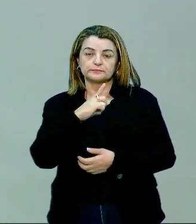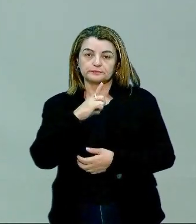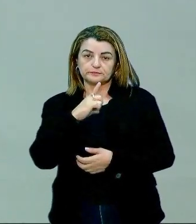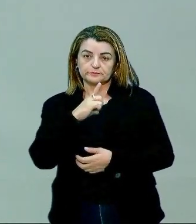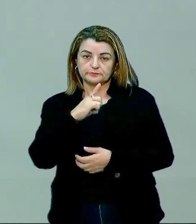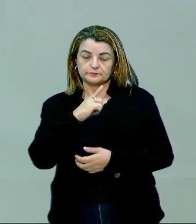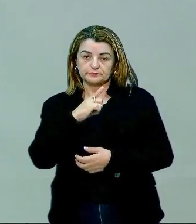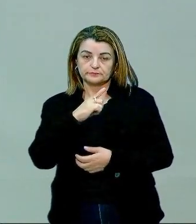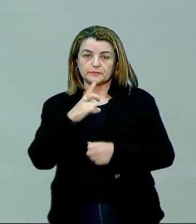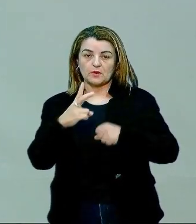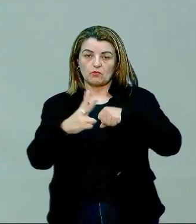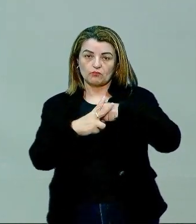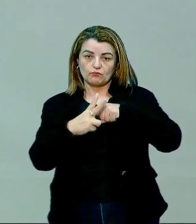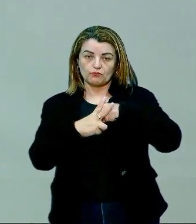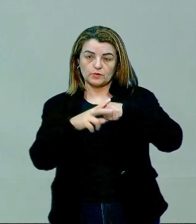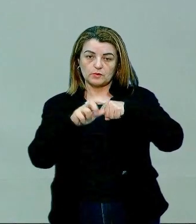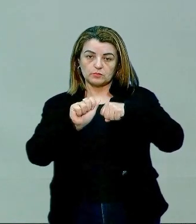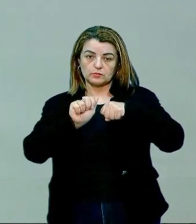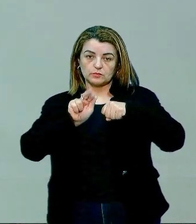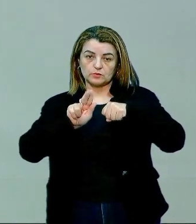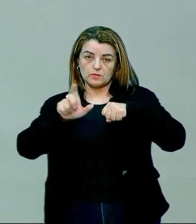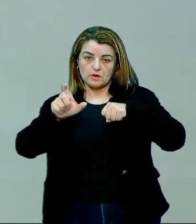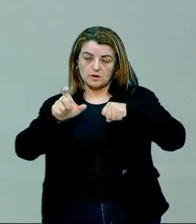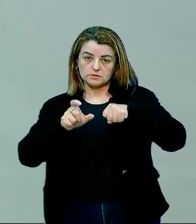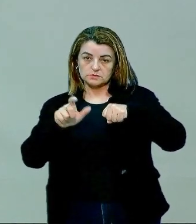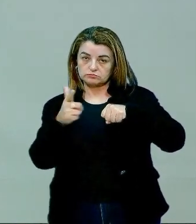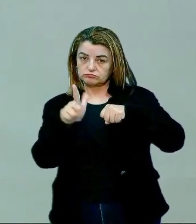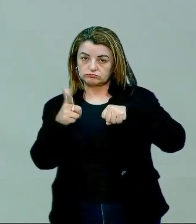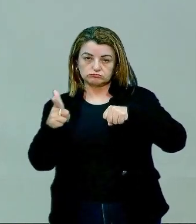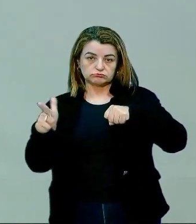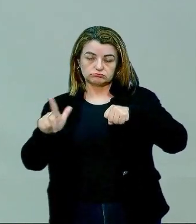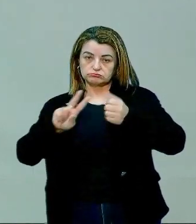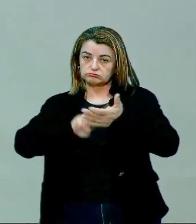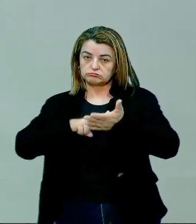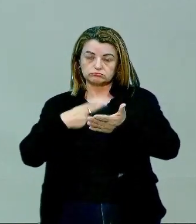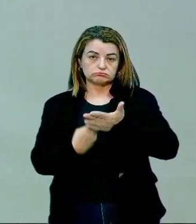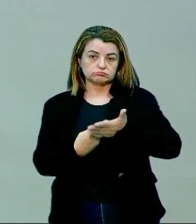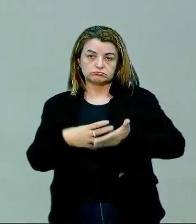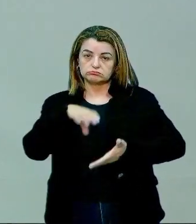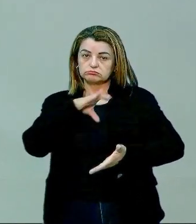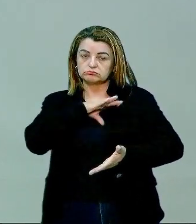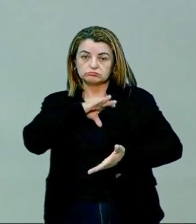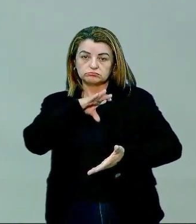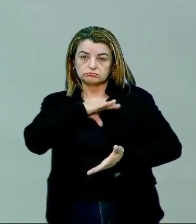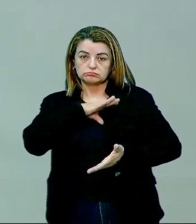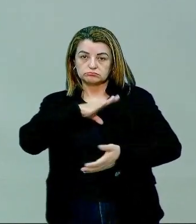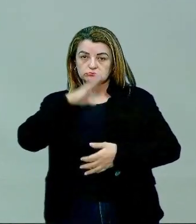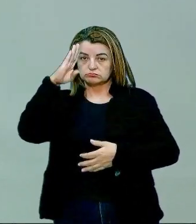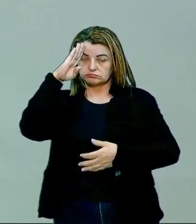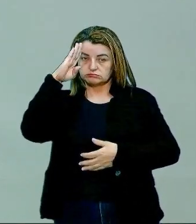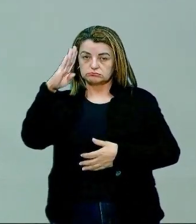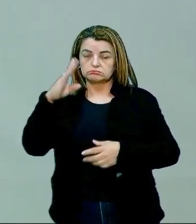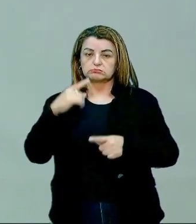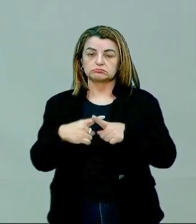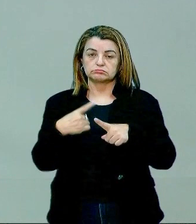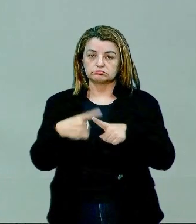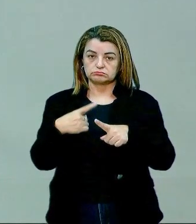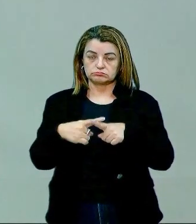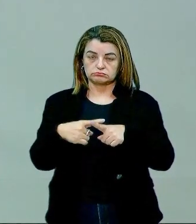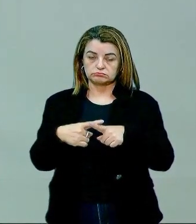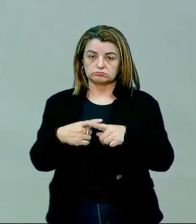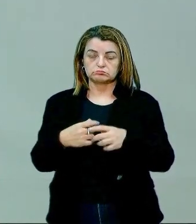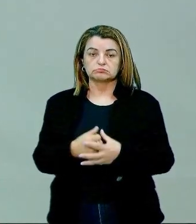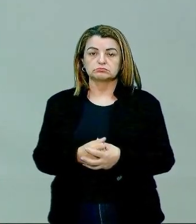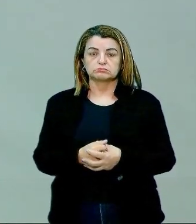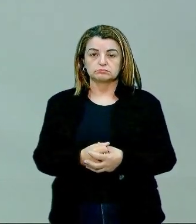temos um verbo auxiliar que ele não possui tradução para a língua portuguesa, ok? Principalmente porque esse do